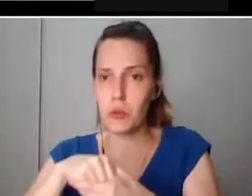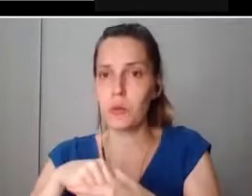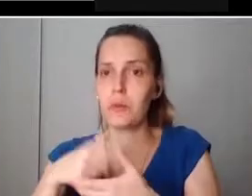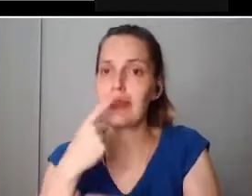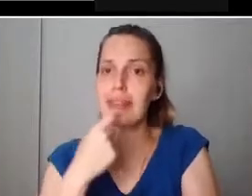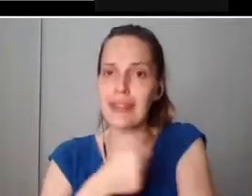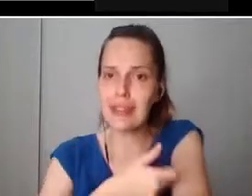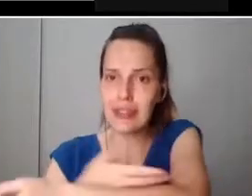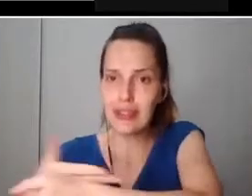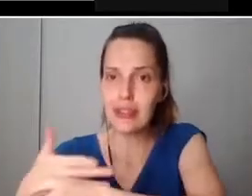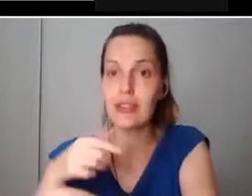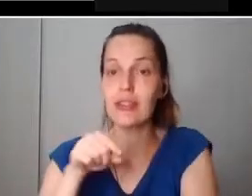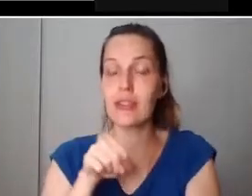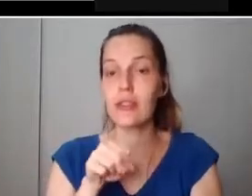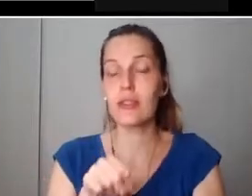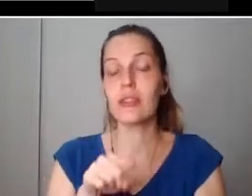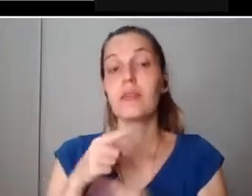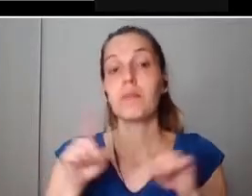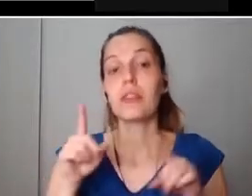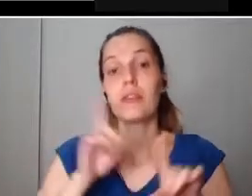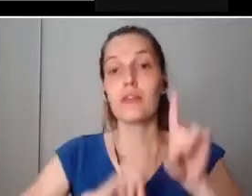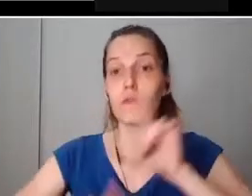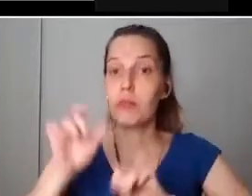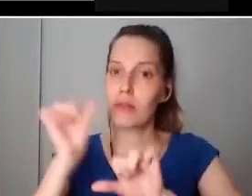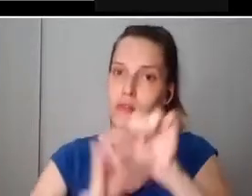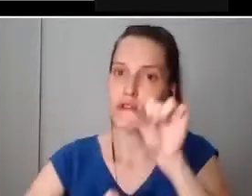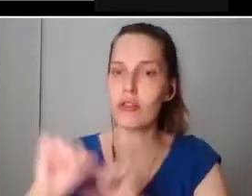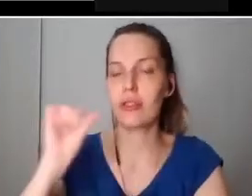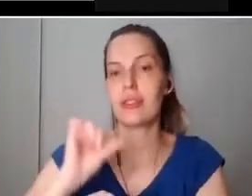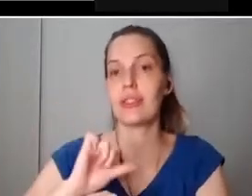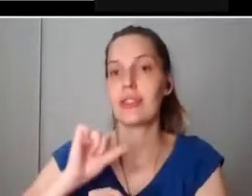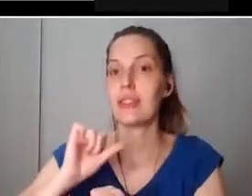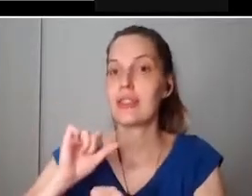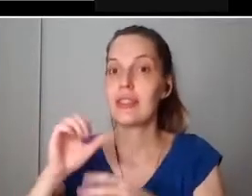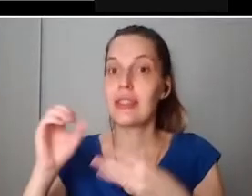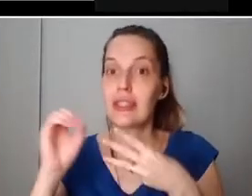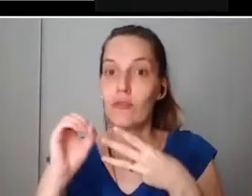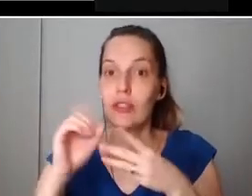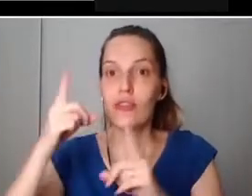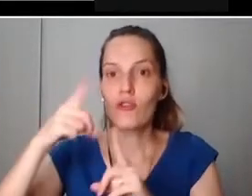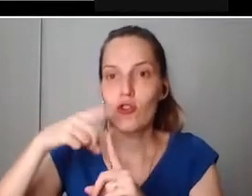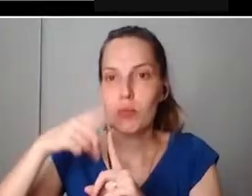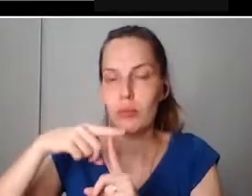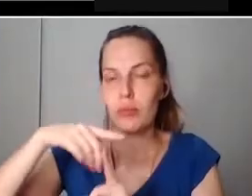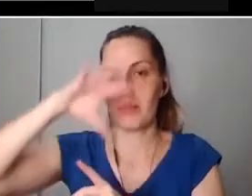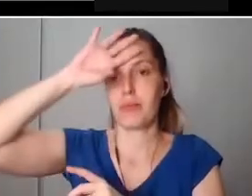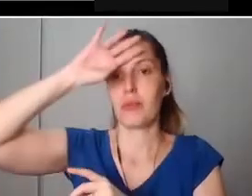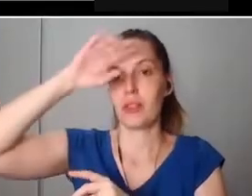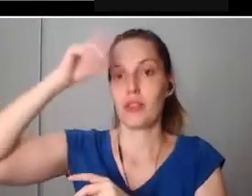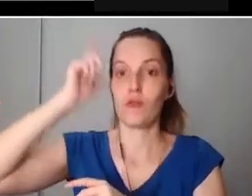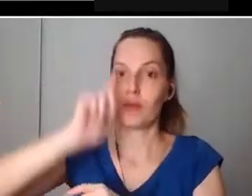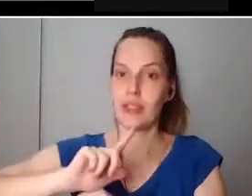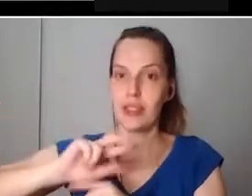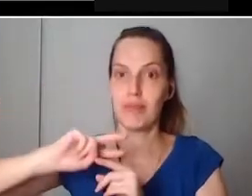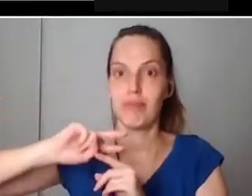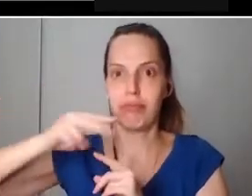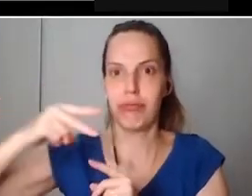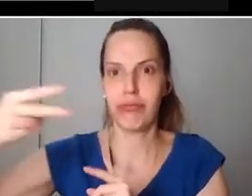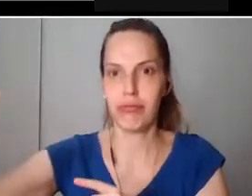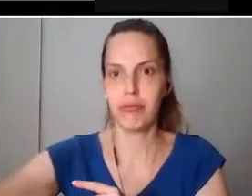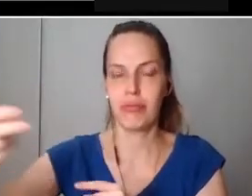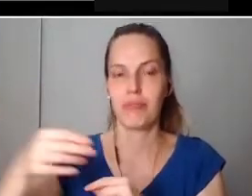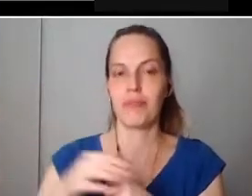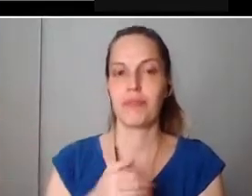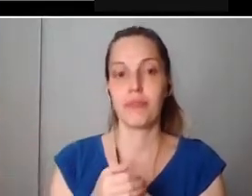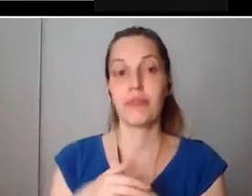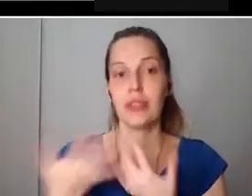vão virar as células de memória que tu vai poder, que vão poder se autorrenovar. Então, essas células que ficam no tecido, a gente não consegue